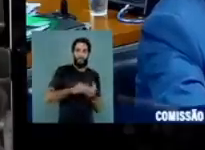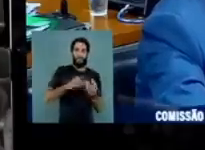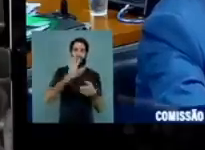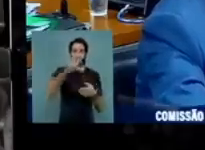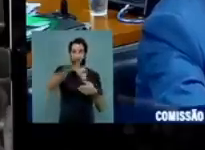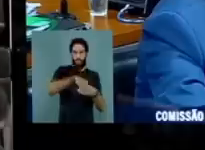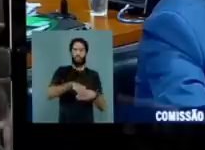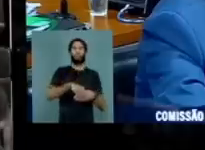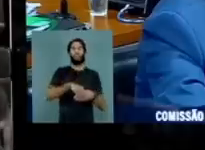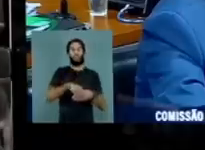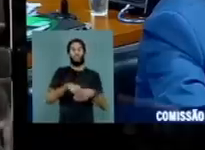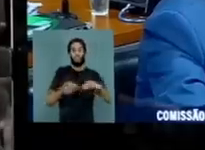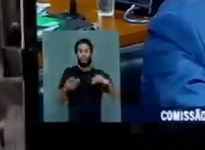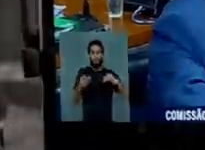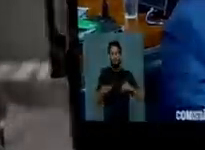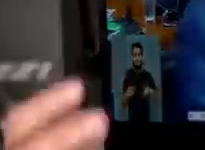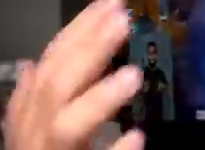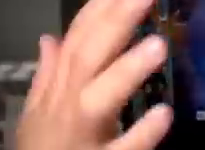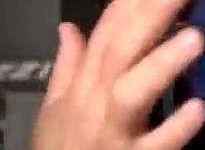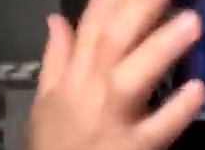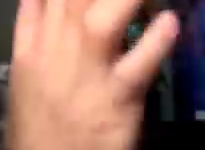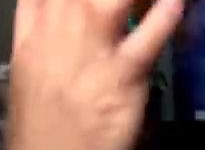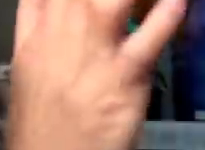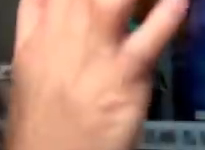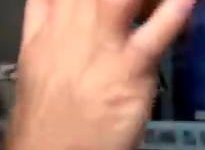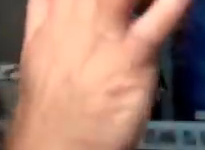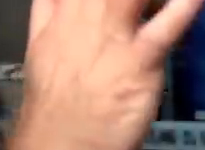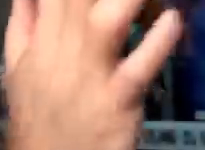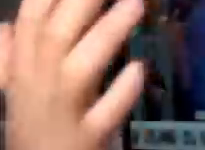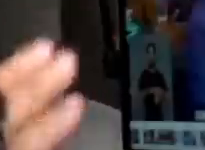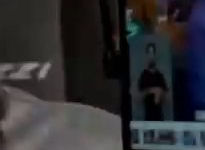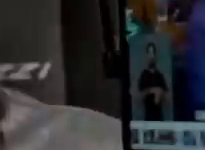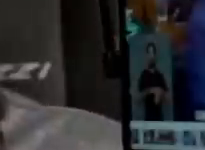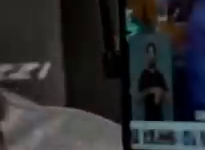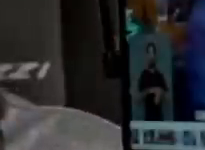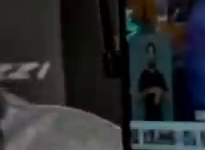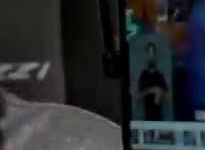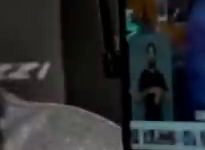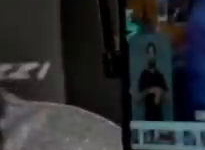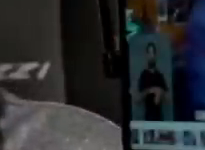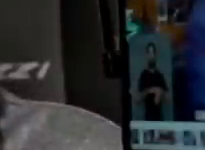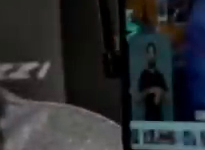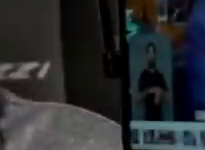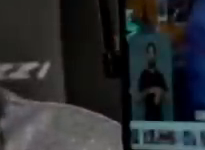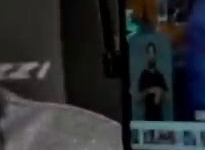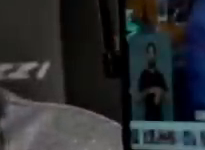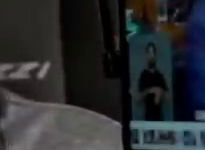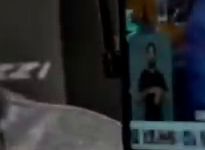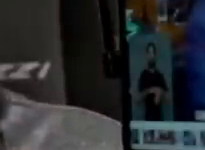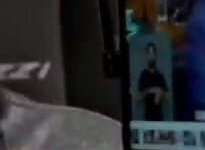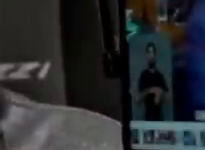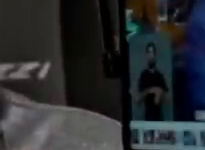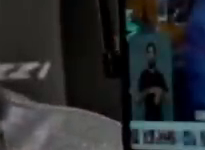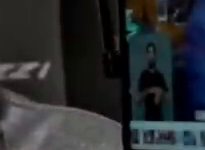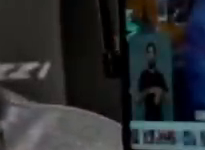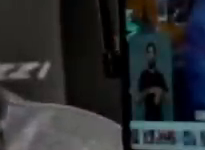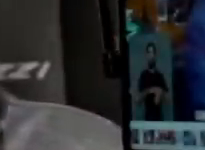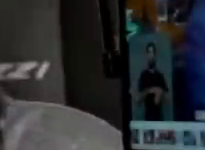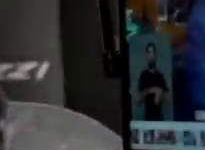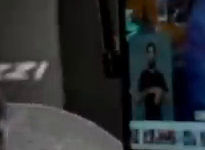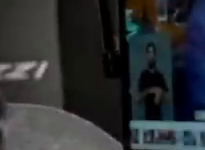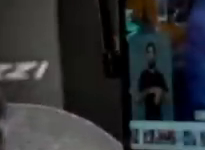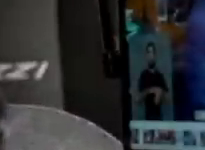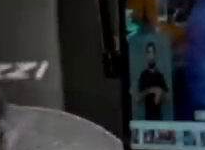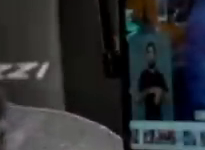quanto na própria casa do parlamentar afinal de contas o parâmetro então a polícia federal quis prender o Marcos do Val